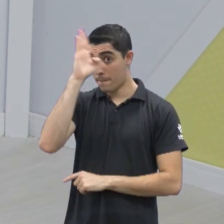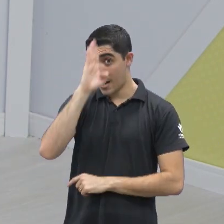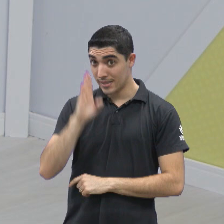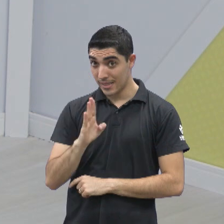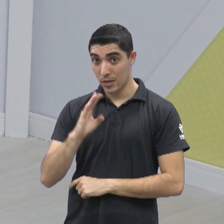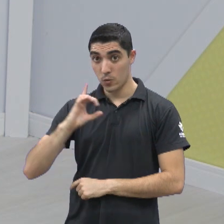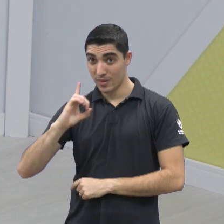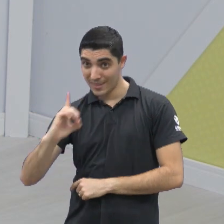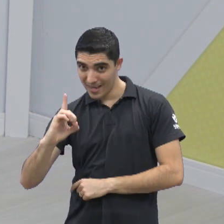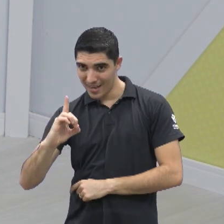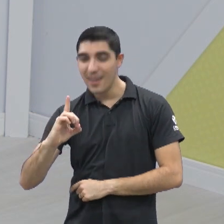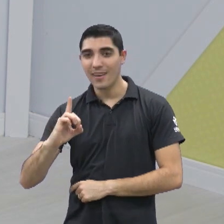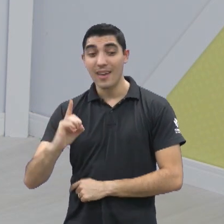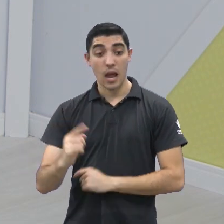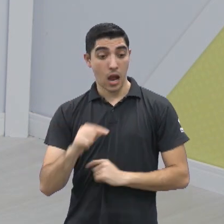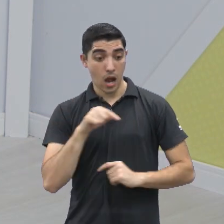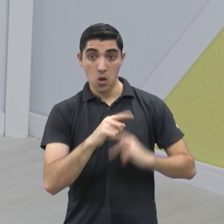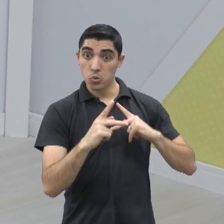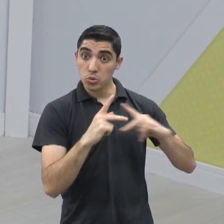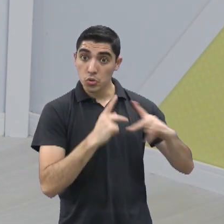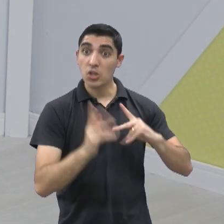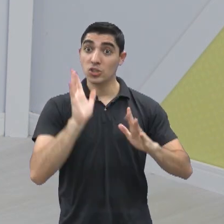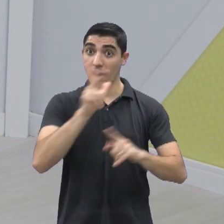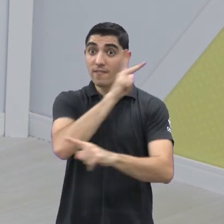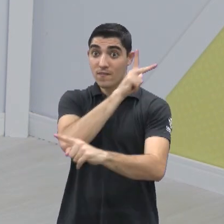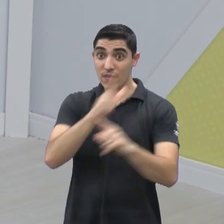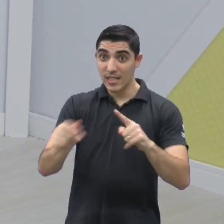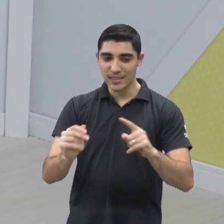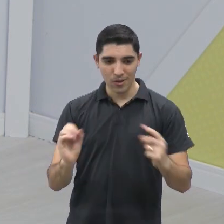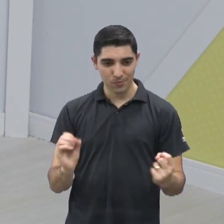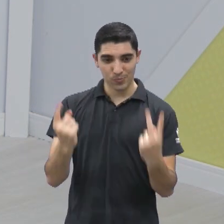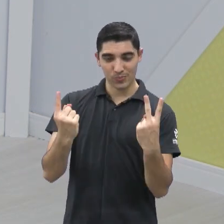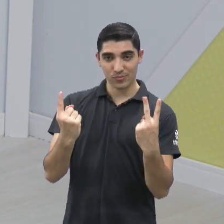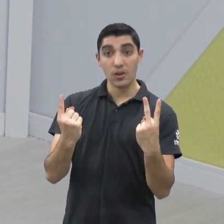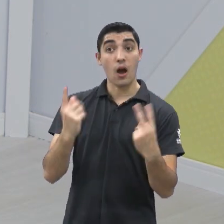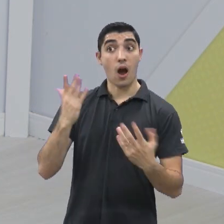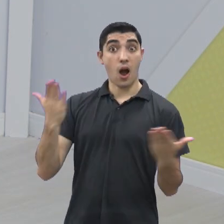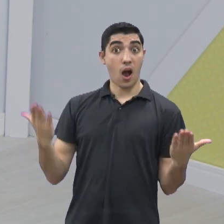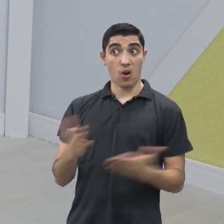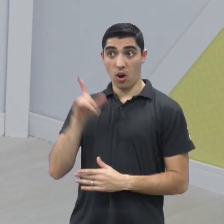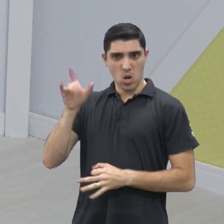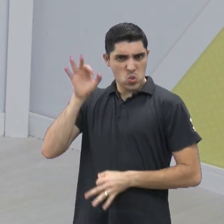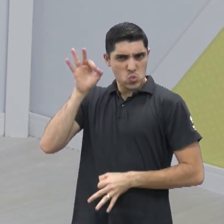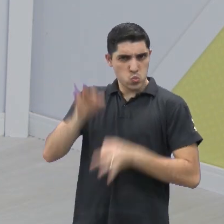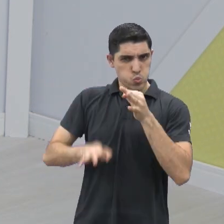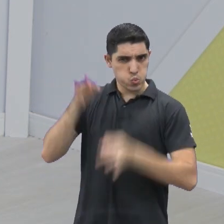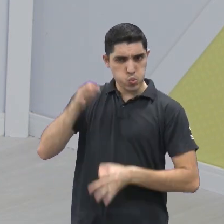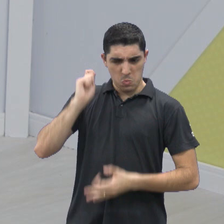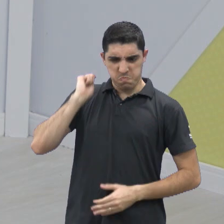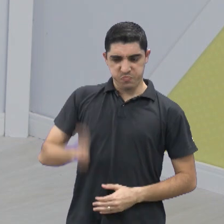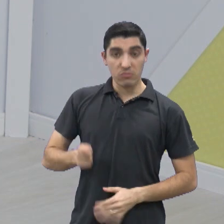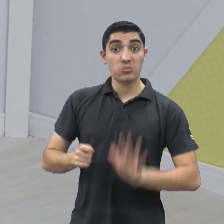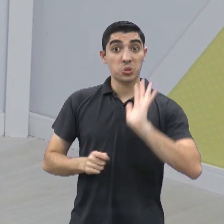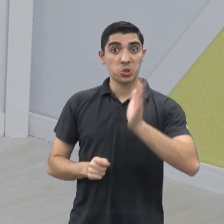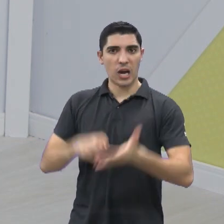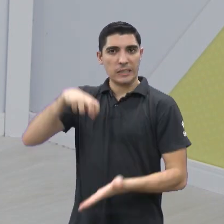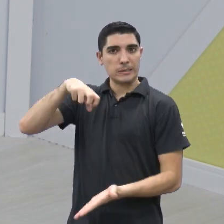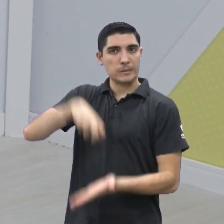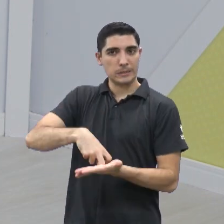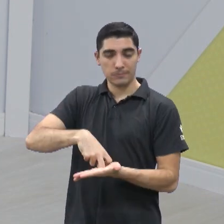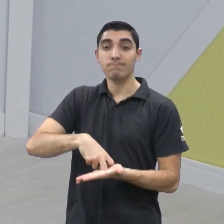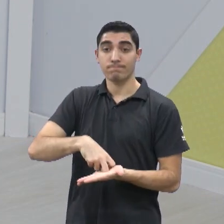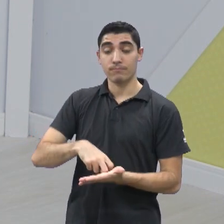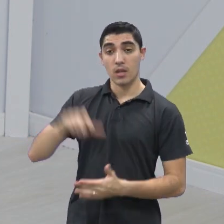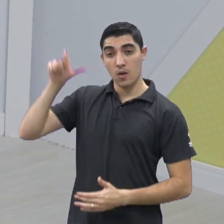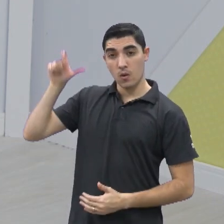D, em que o São José, inclusive, venceu a partida por 2-1, foi julgada pela Justiça Desportiva esportiva e teve punições. Segundo o relator Caio